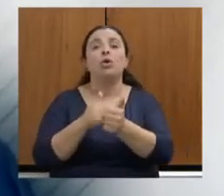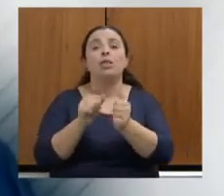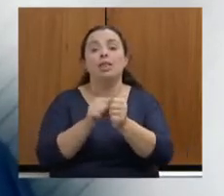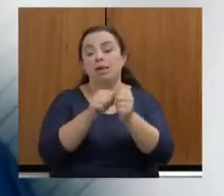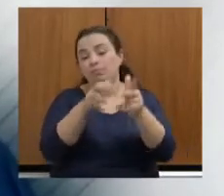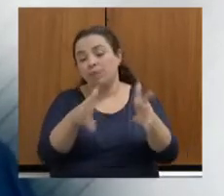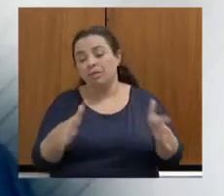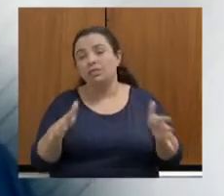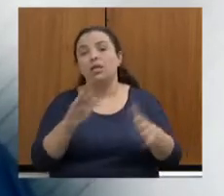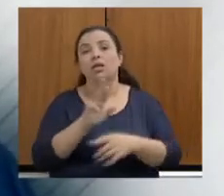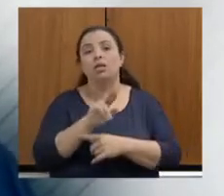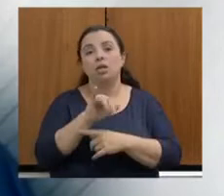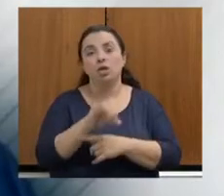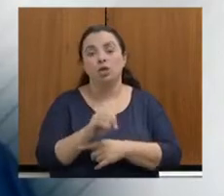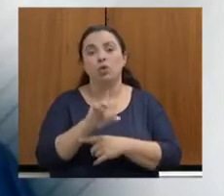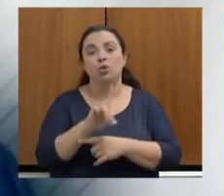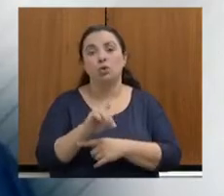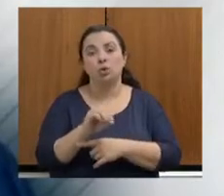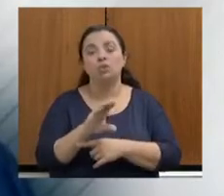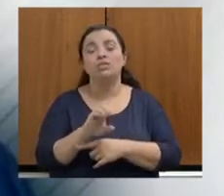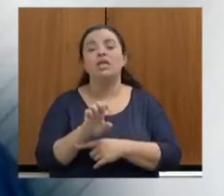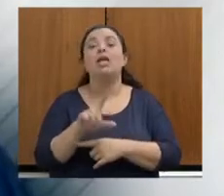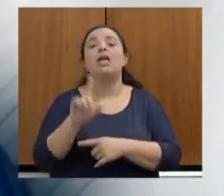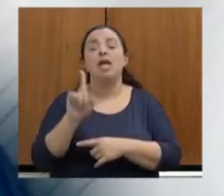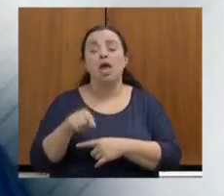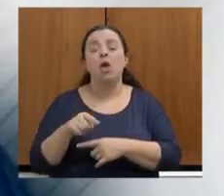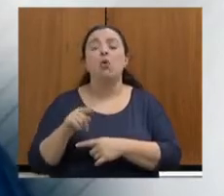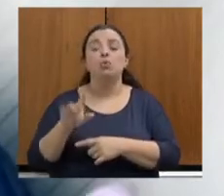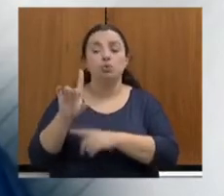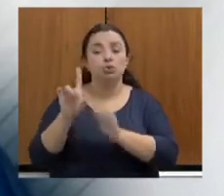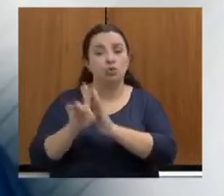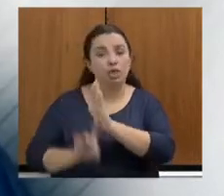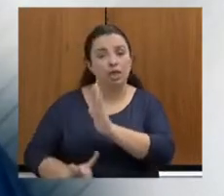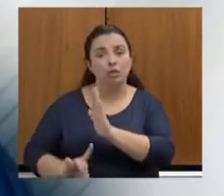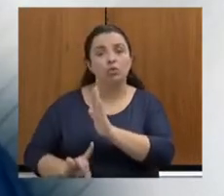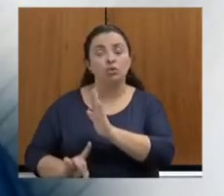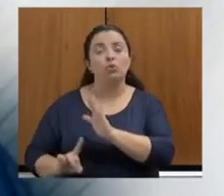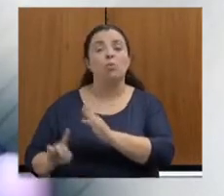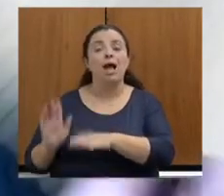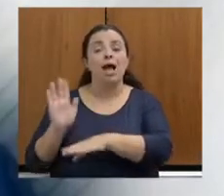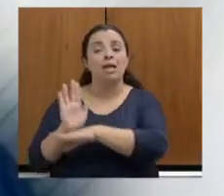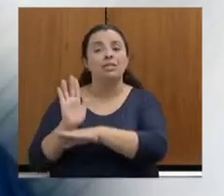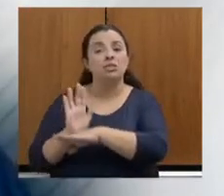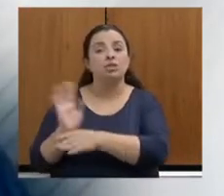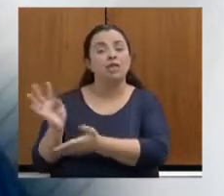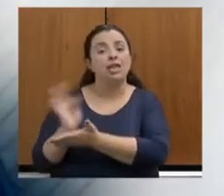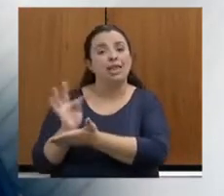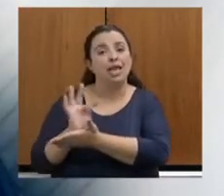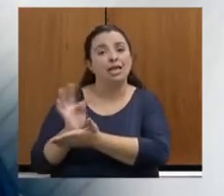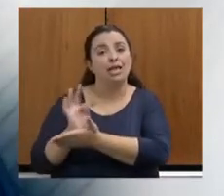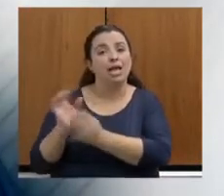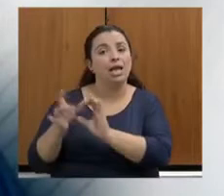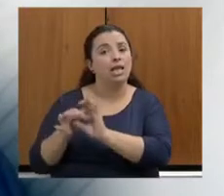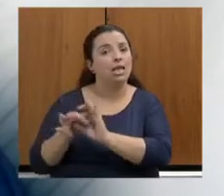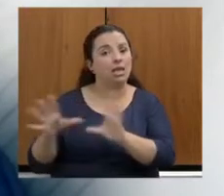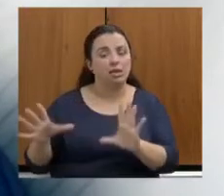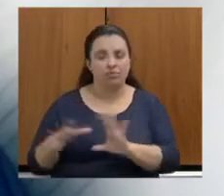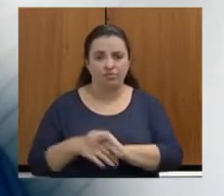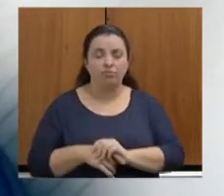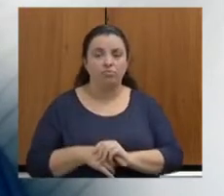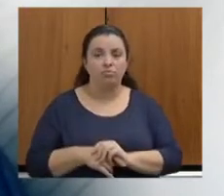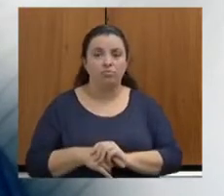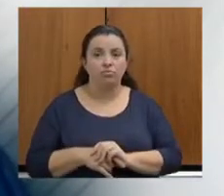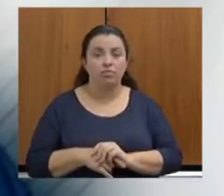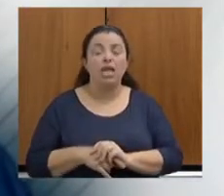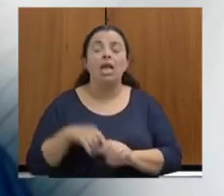à Assessoria Técnica independente é Originalmente e vale a pena de situar o problema da